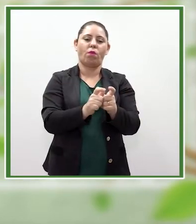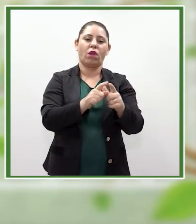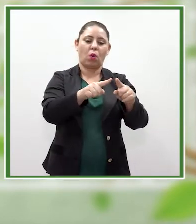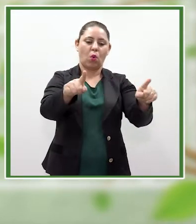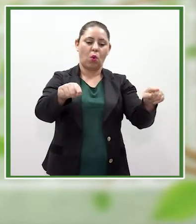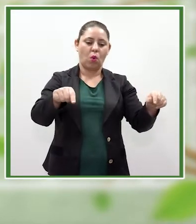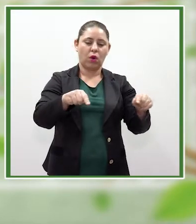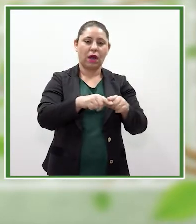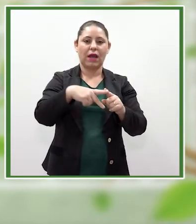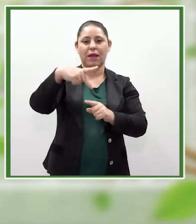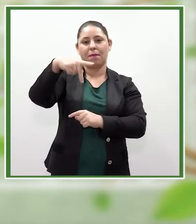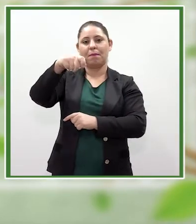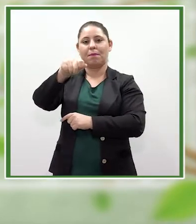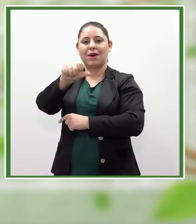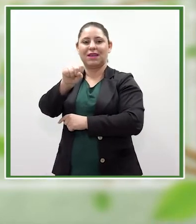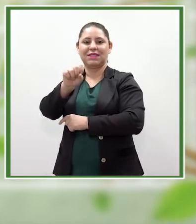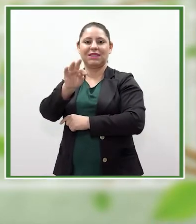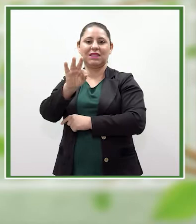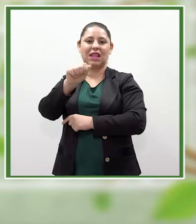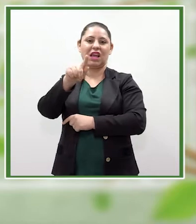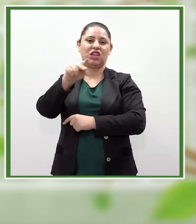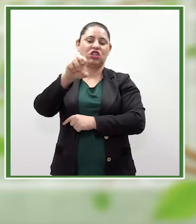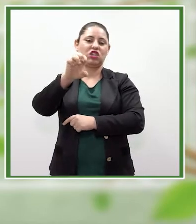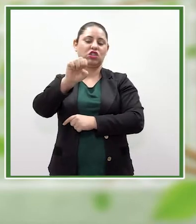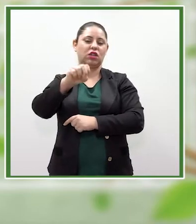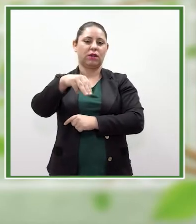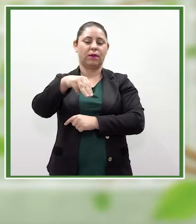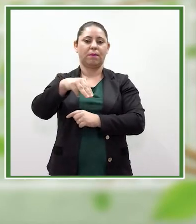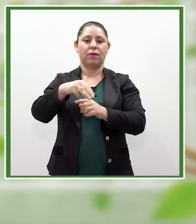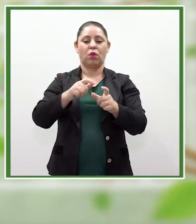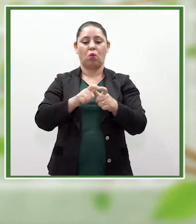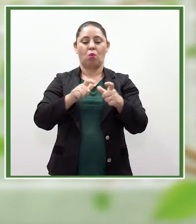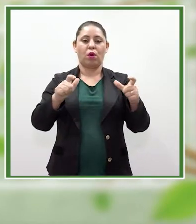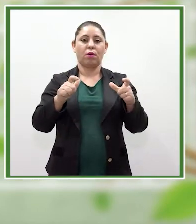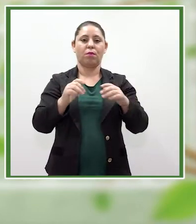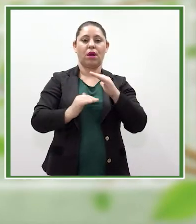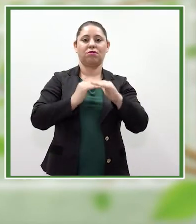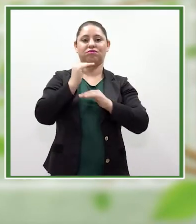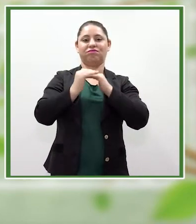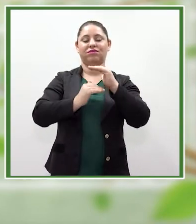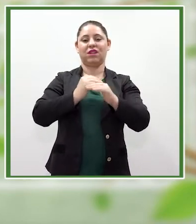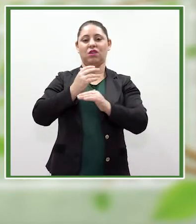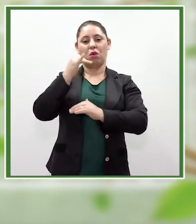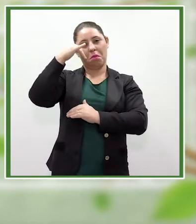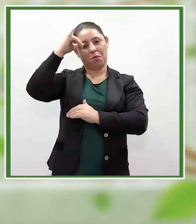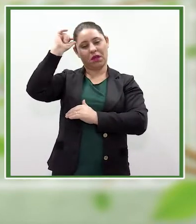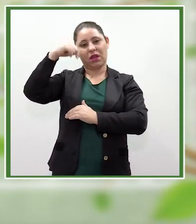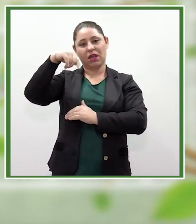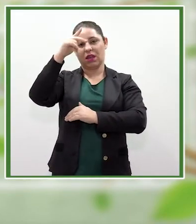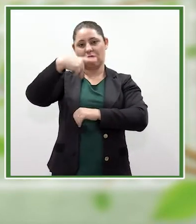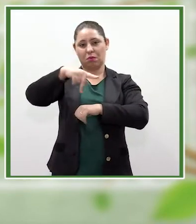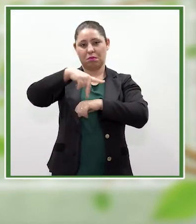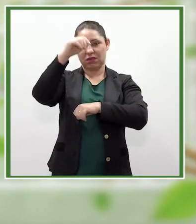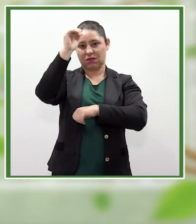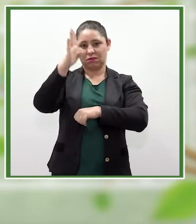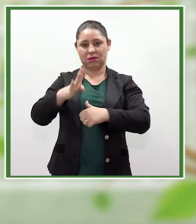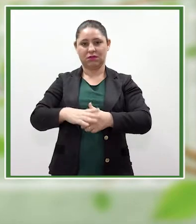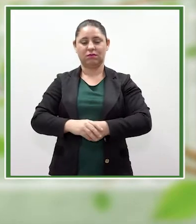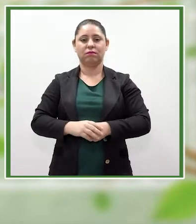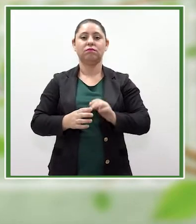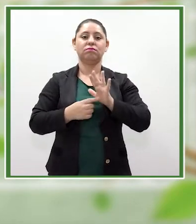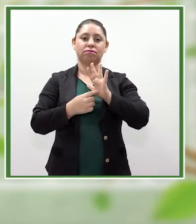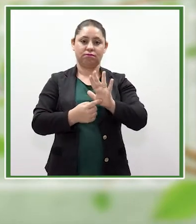uso das áreas de pastagens no Brasil, sendo um ponto bastante favorável para o país.